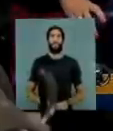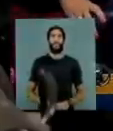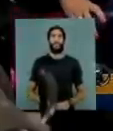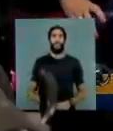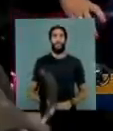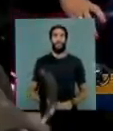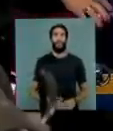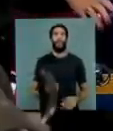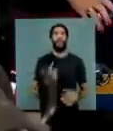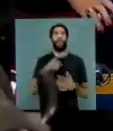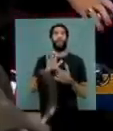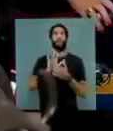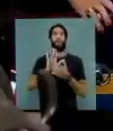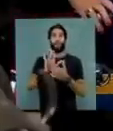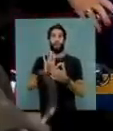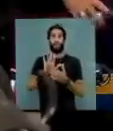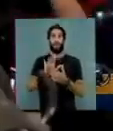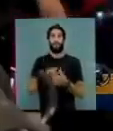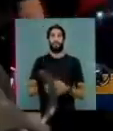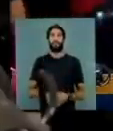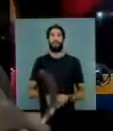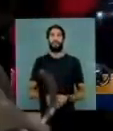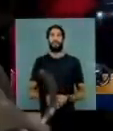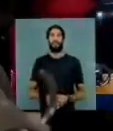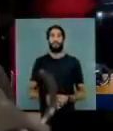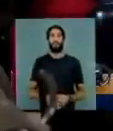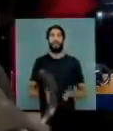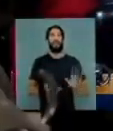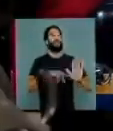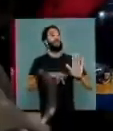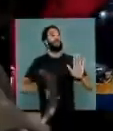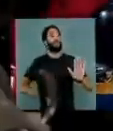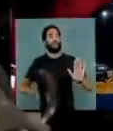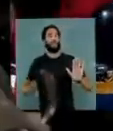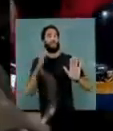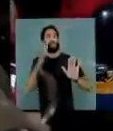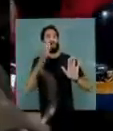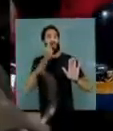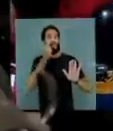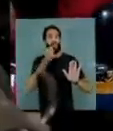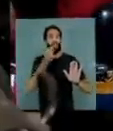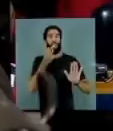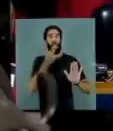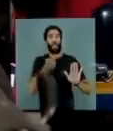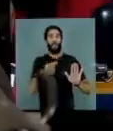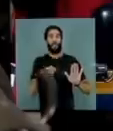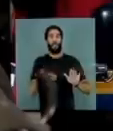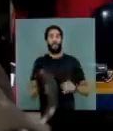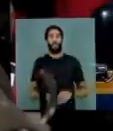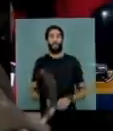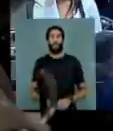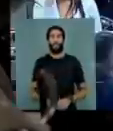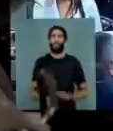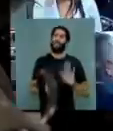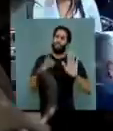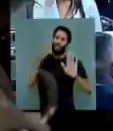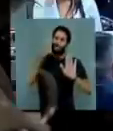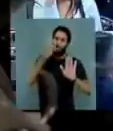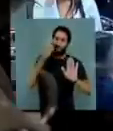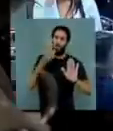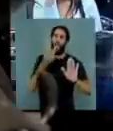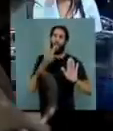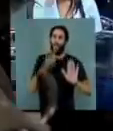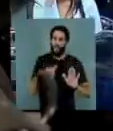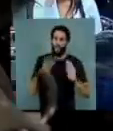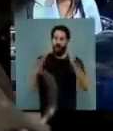que o ministro em relação apenas ao Senador Márcio volta tá bom eu vi você excelência com todo